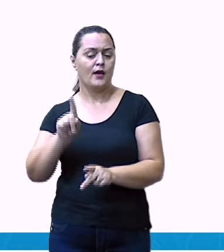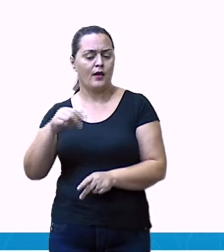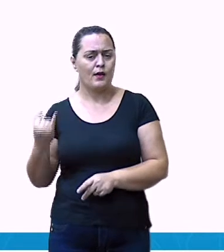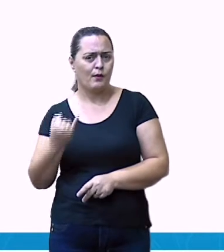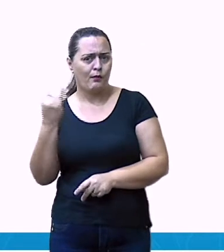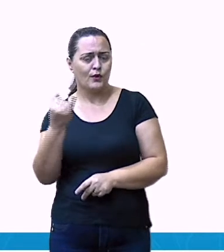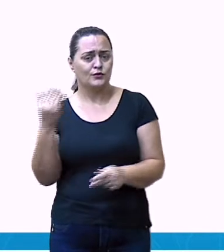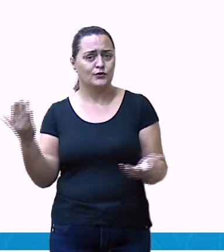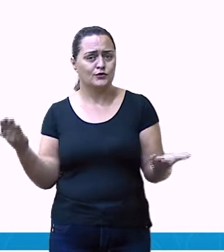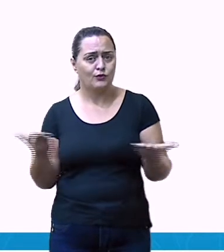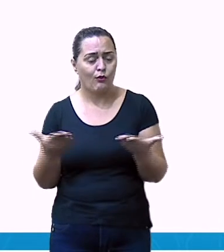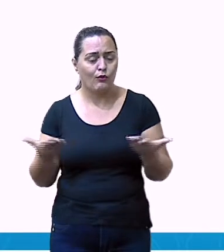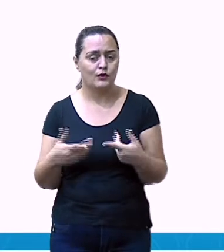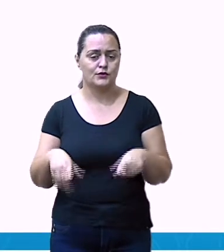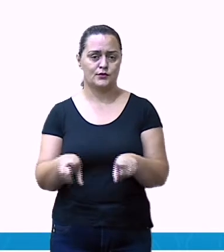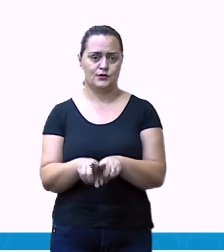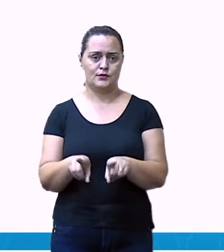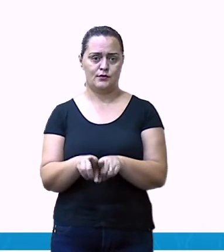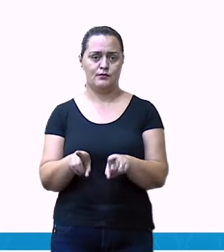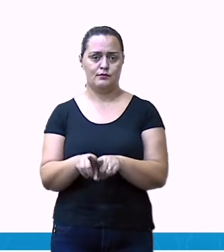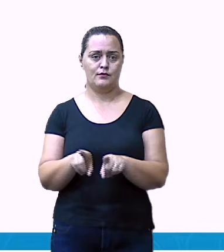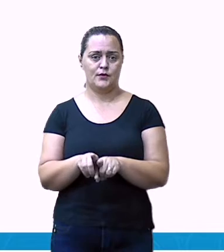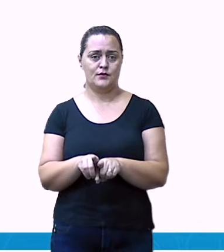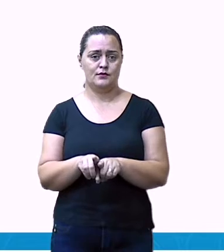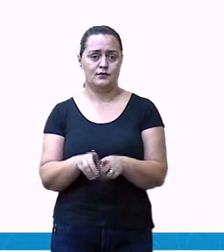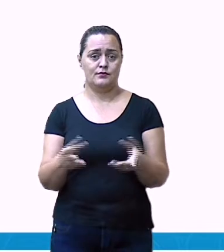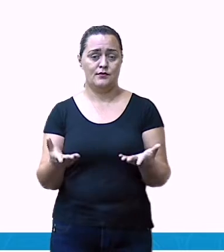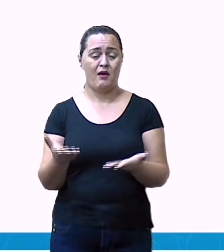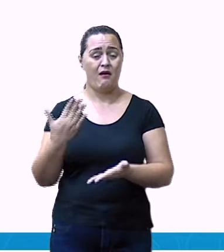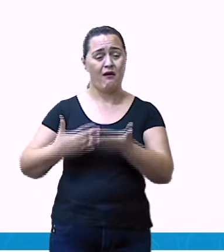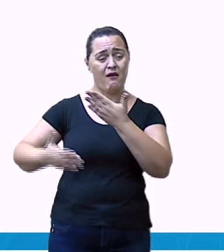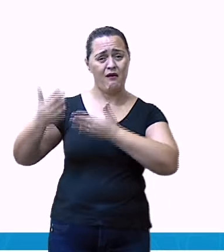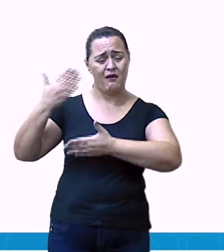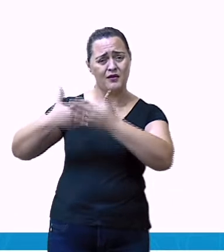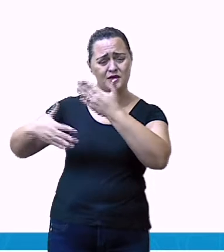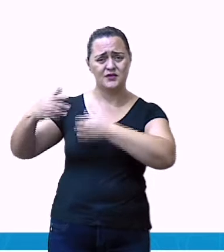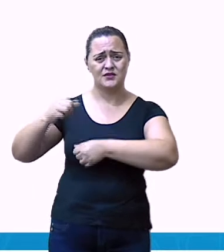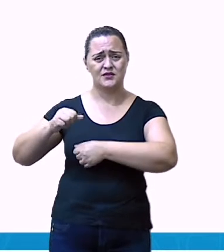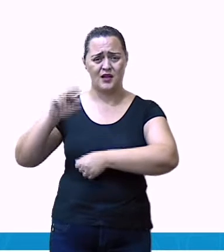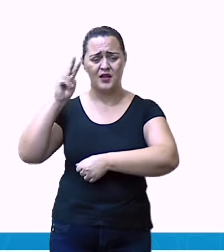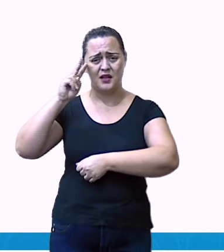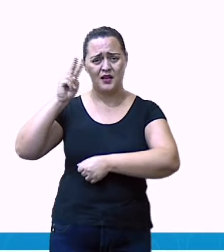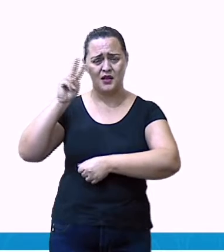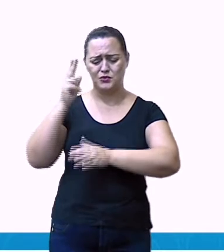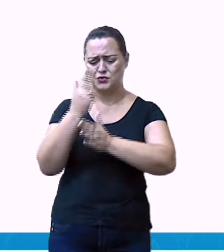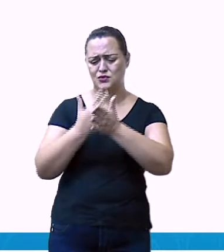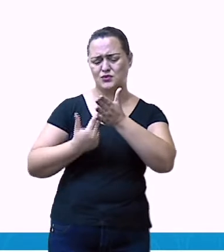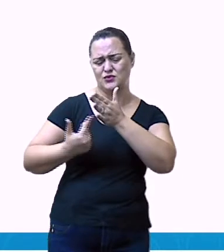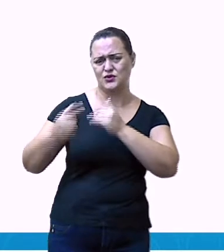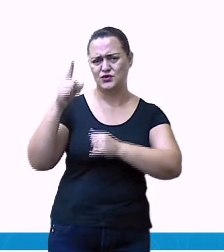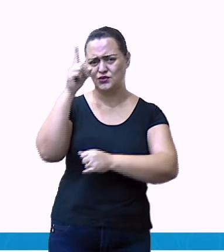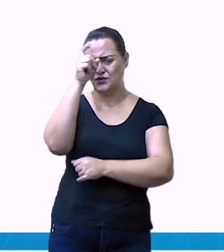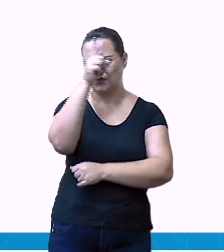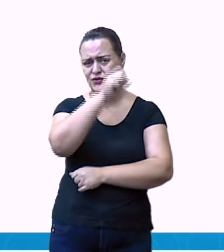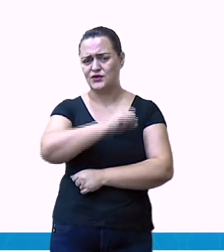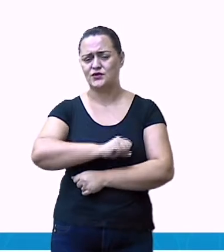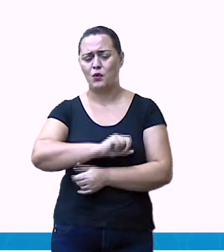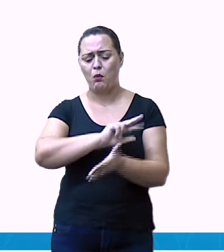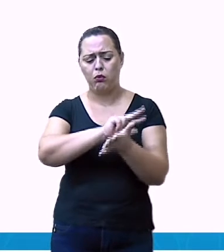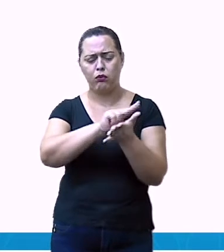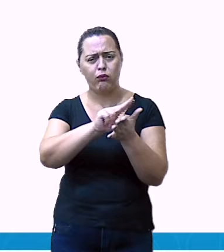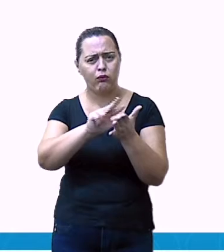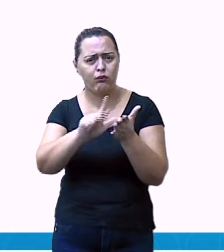milhares de ideogramas, como os que usam os chineses, os fenícios propunham 22